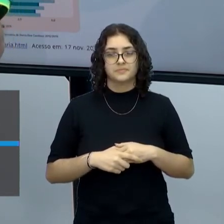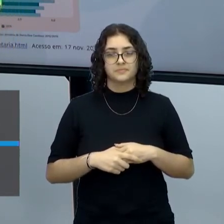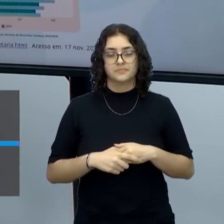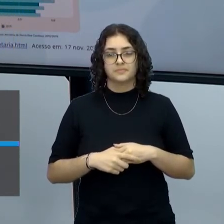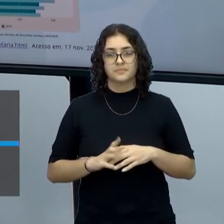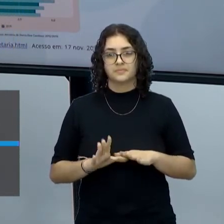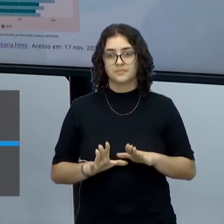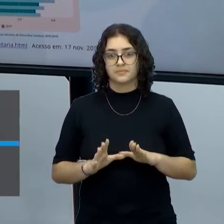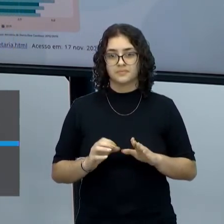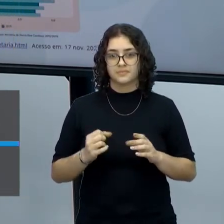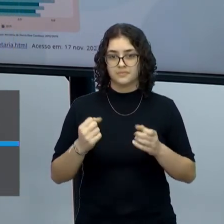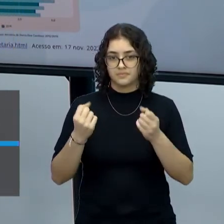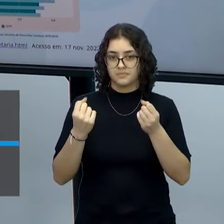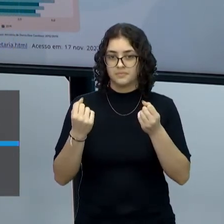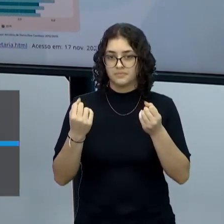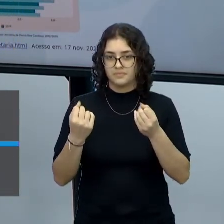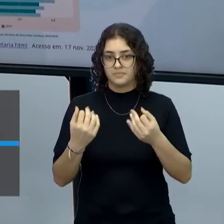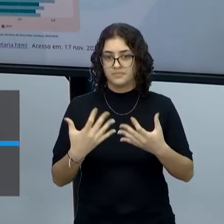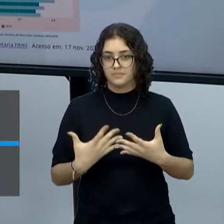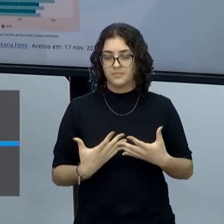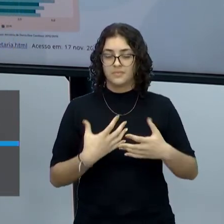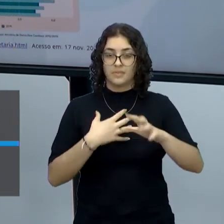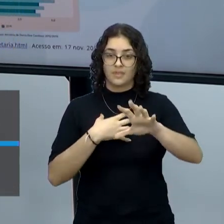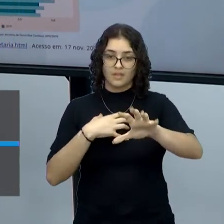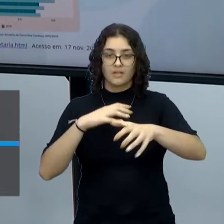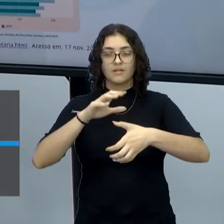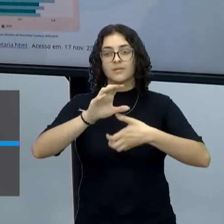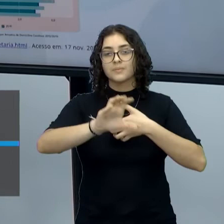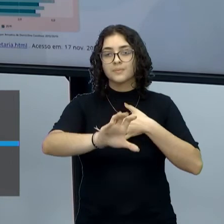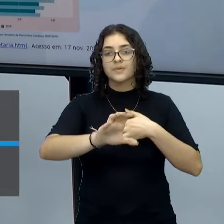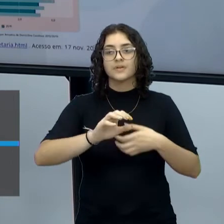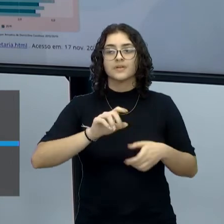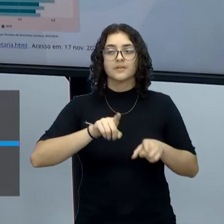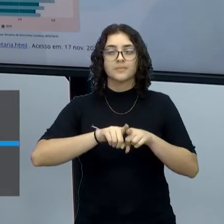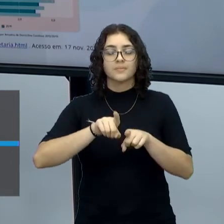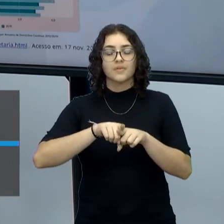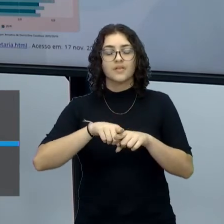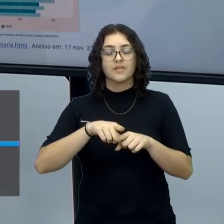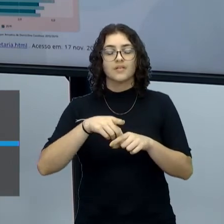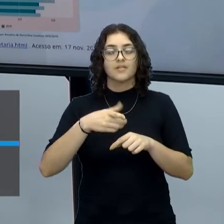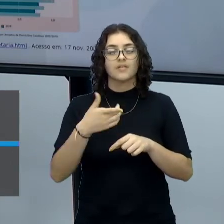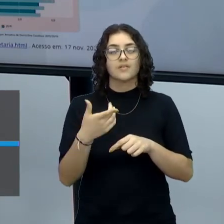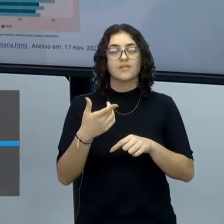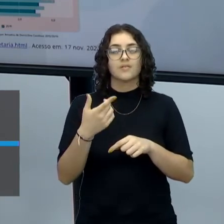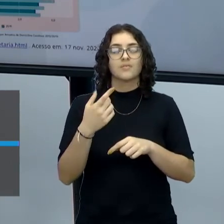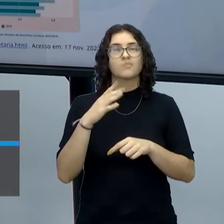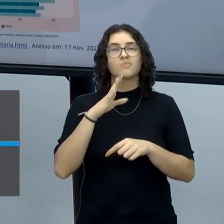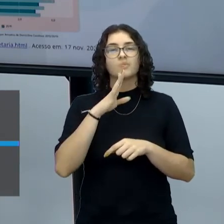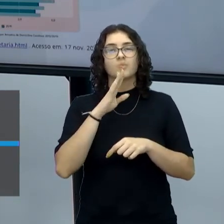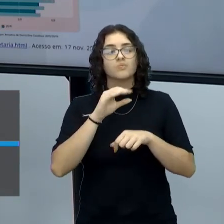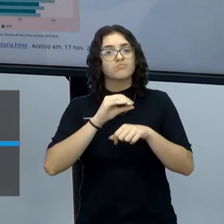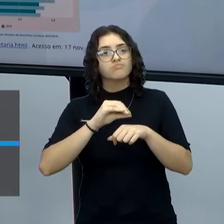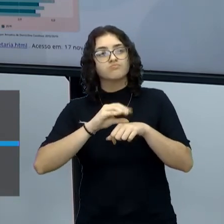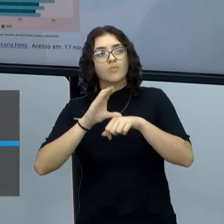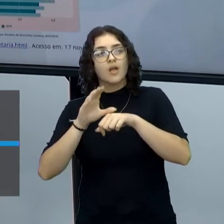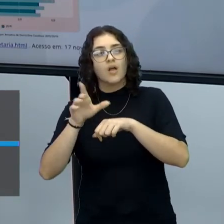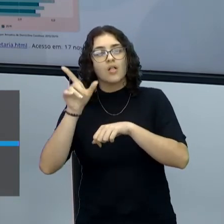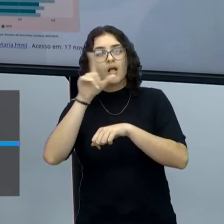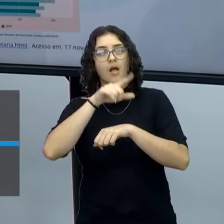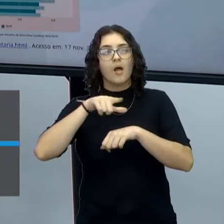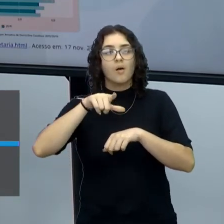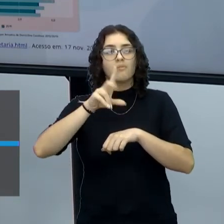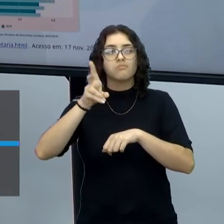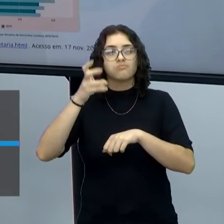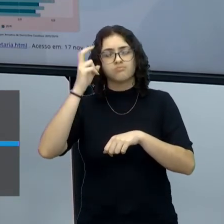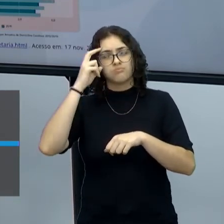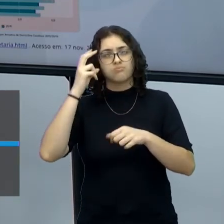fala de empatia, né, de conhecer mais as outras culturas e tal, eu acho legal